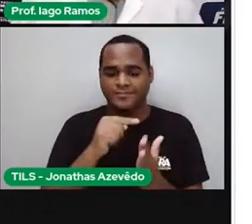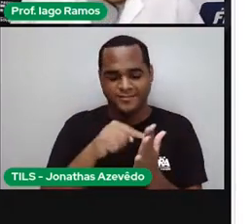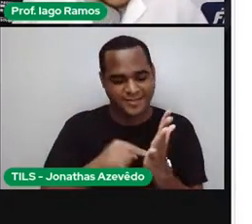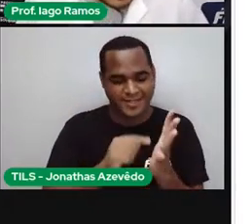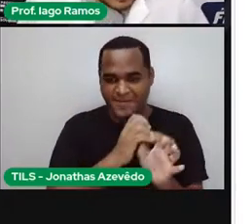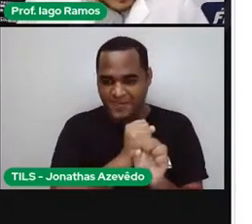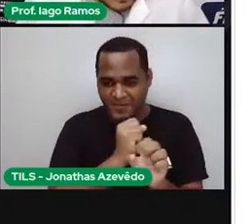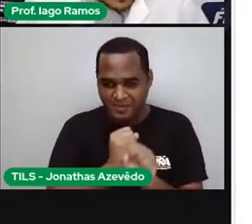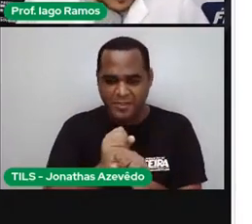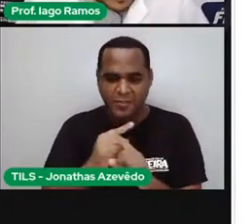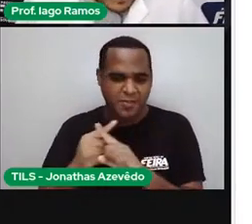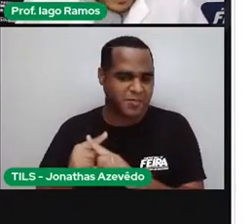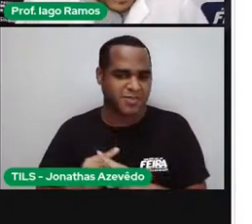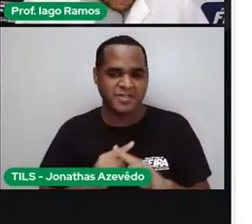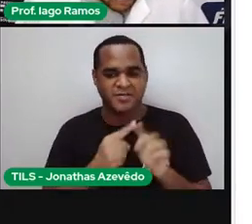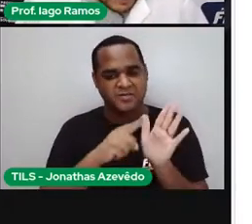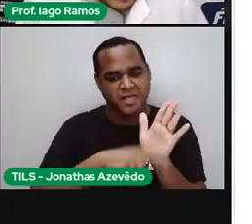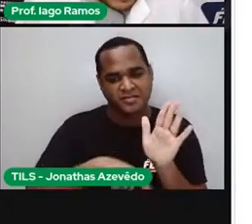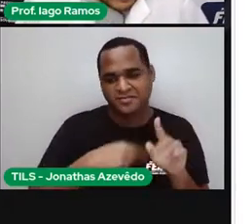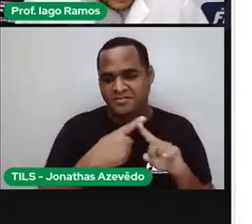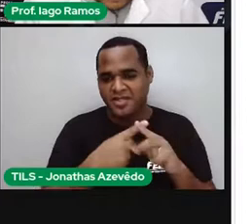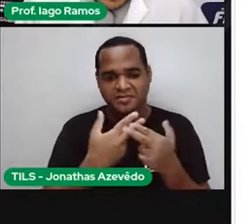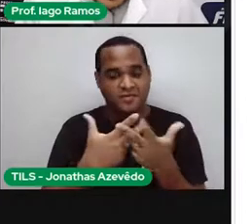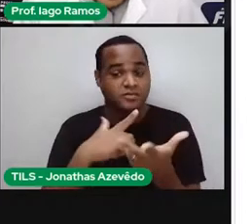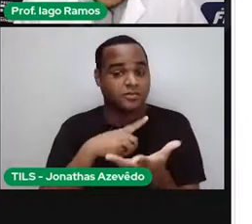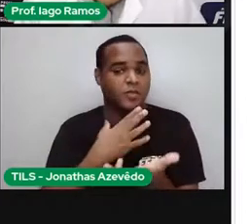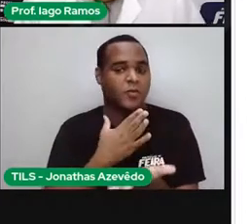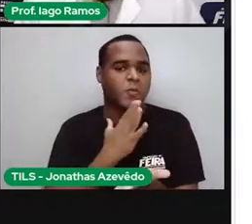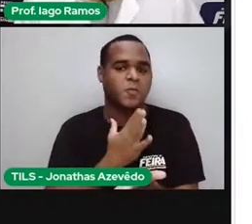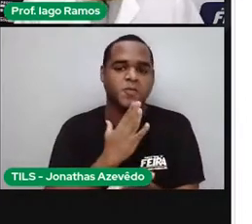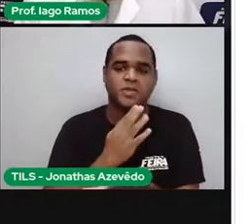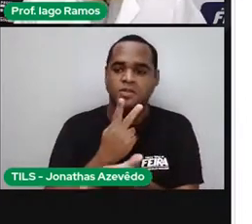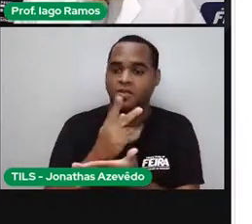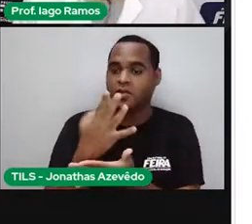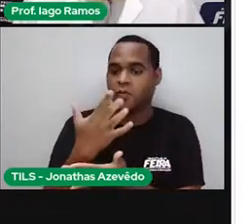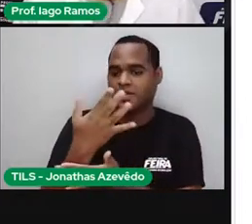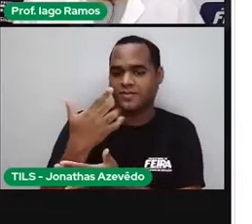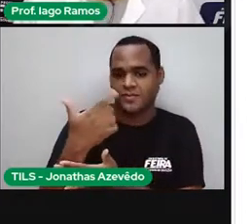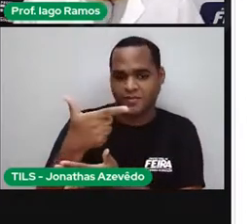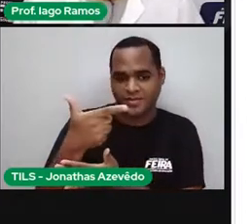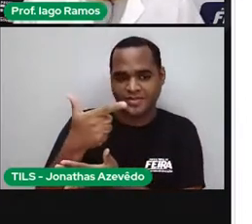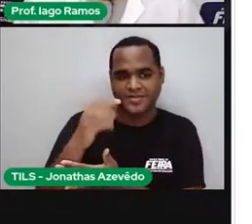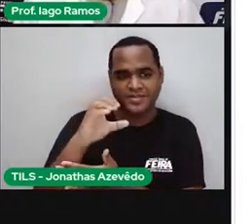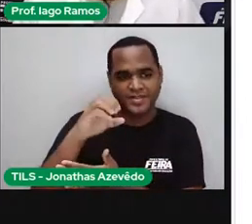tabuada que a gente tem vai dar 42 centímetros